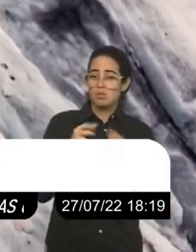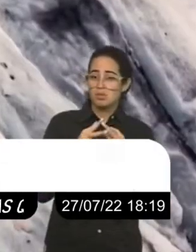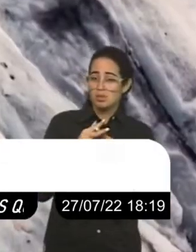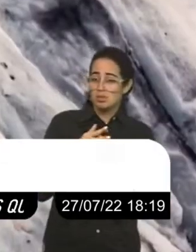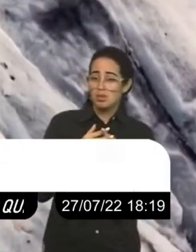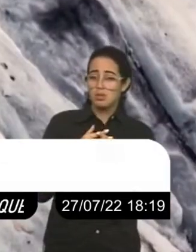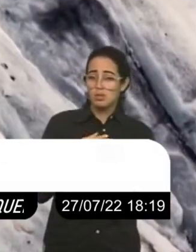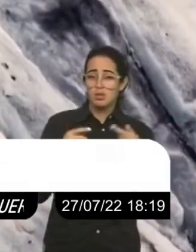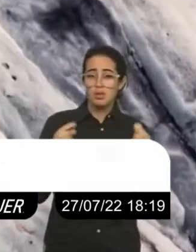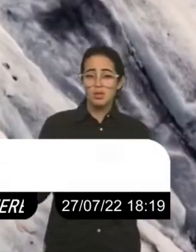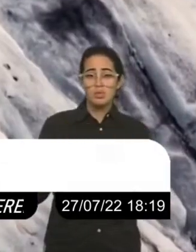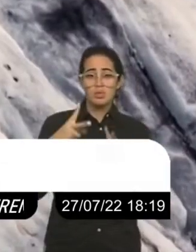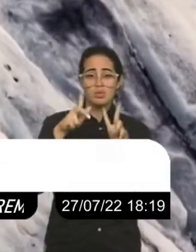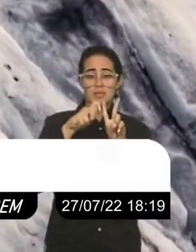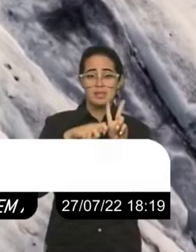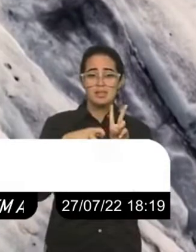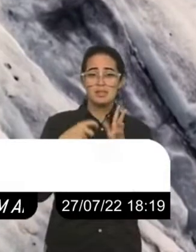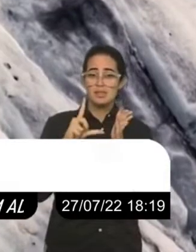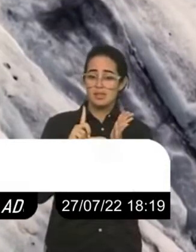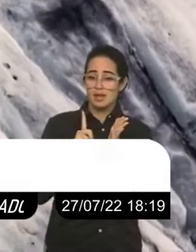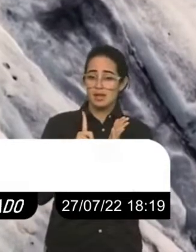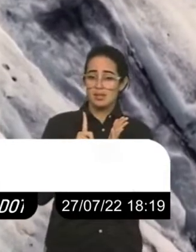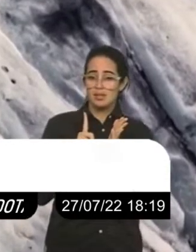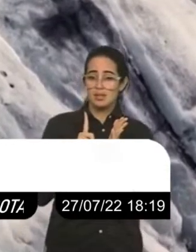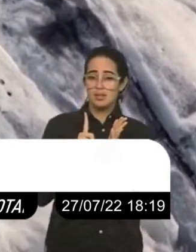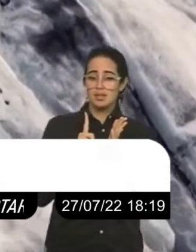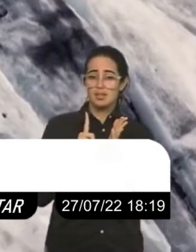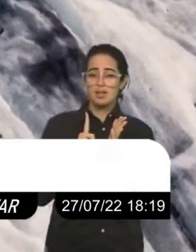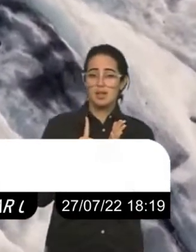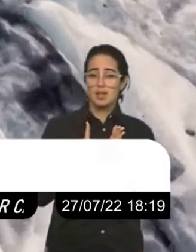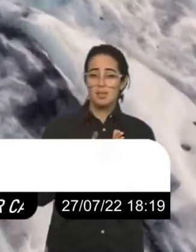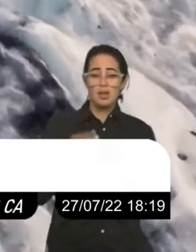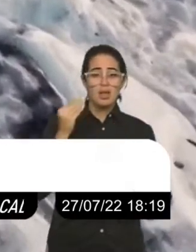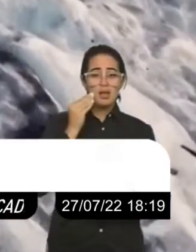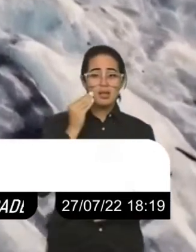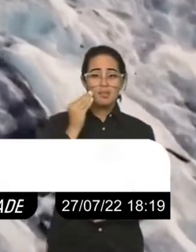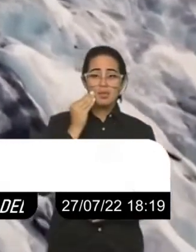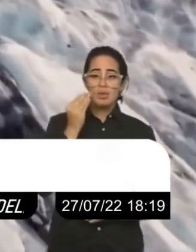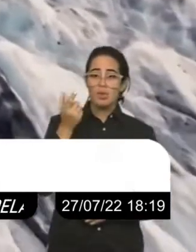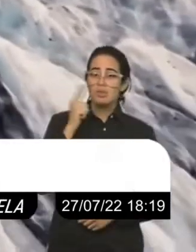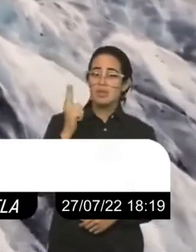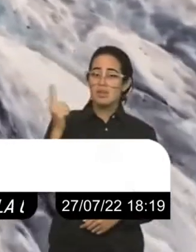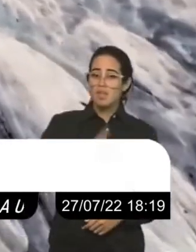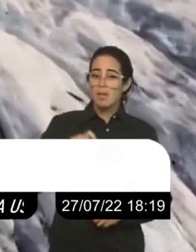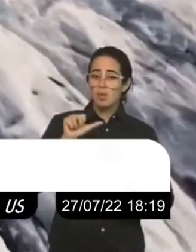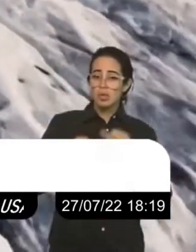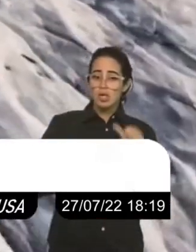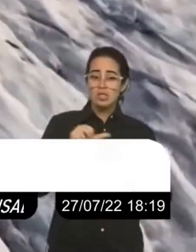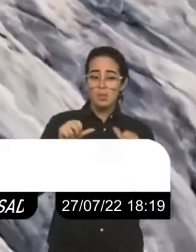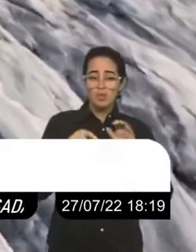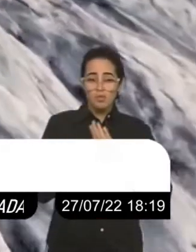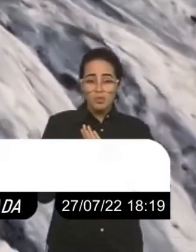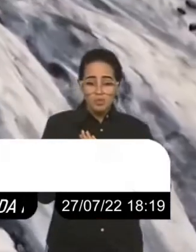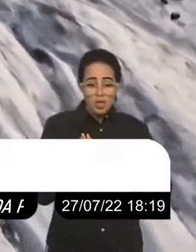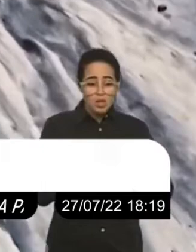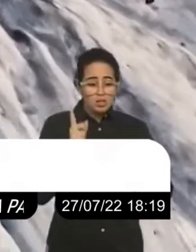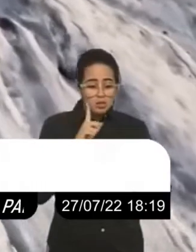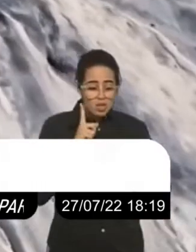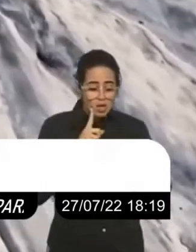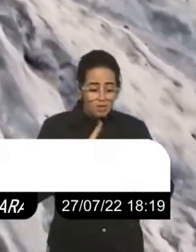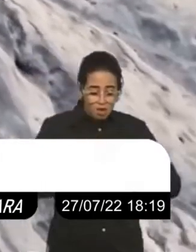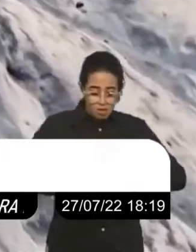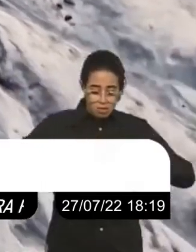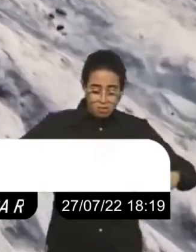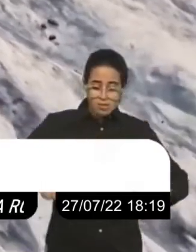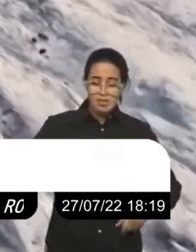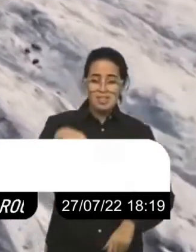emergência 2 meses antes. Os postes de medição que ele usa para rastrear as mudanças de profundidade da neve correm o